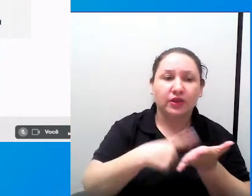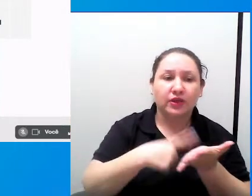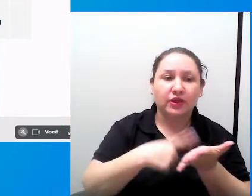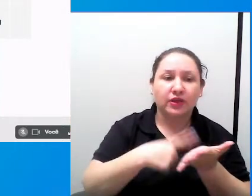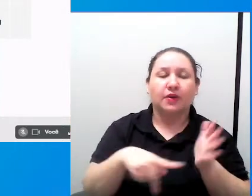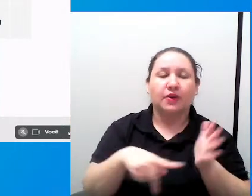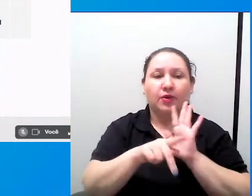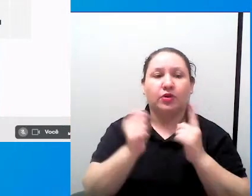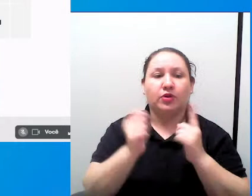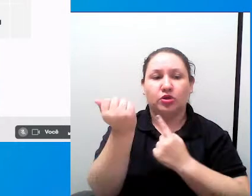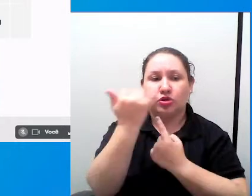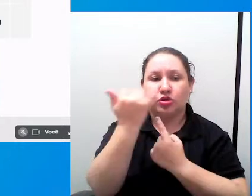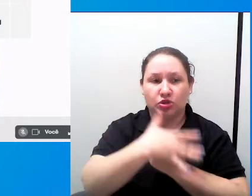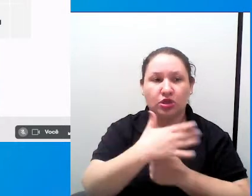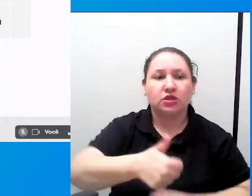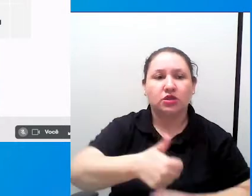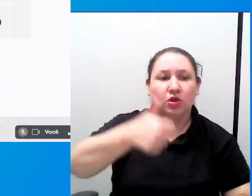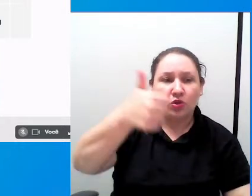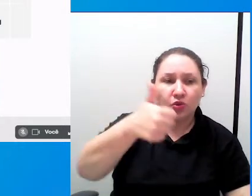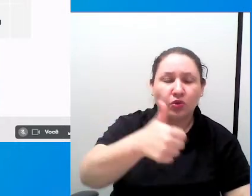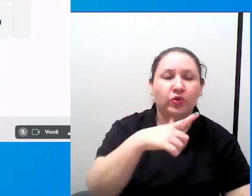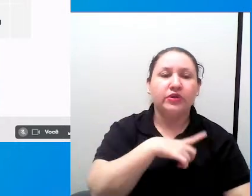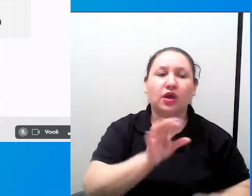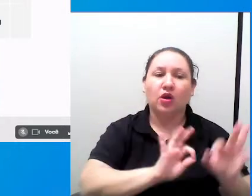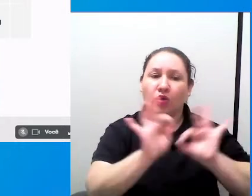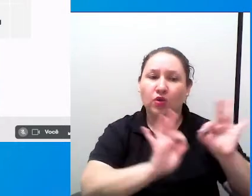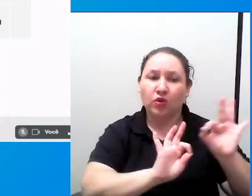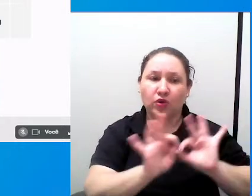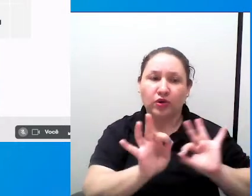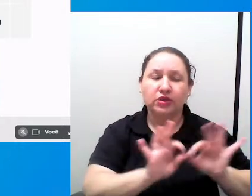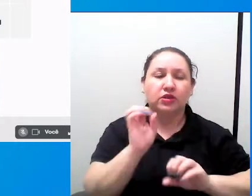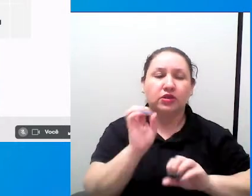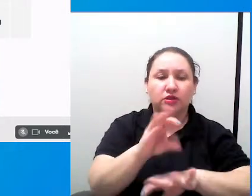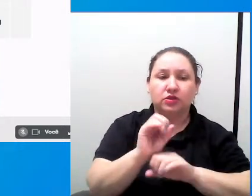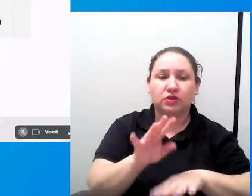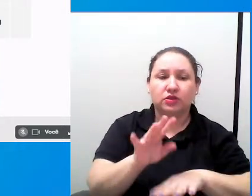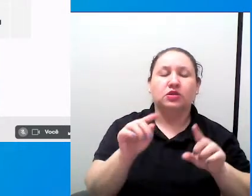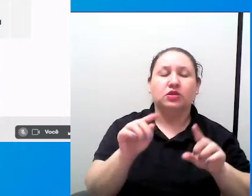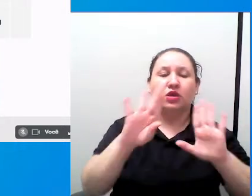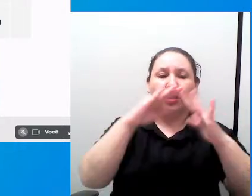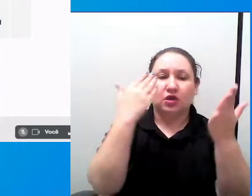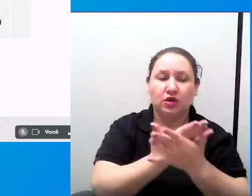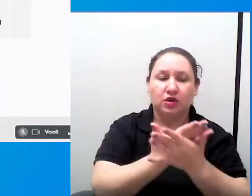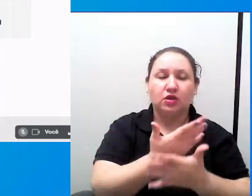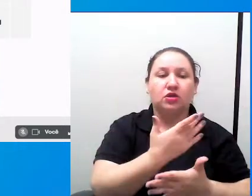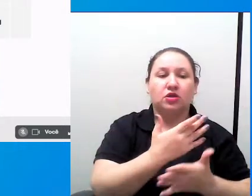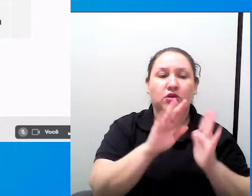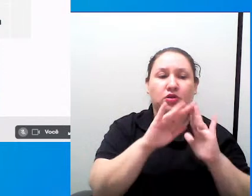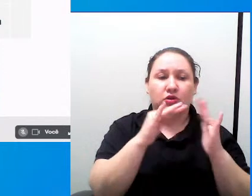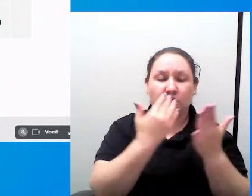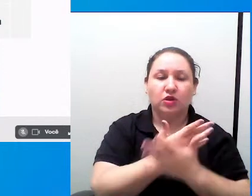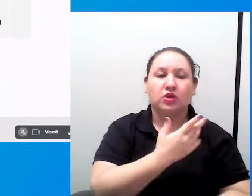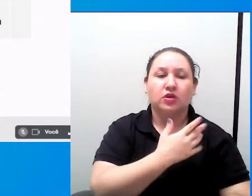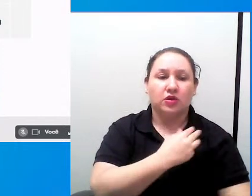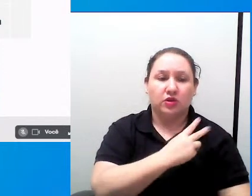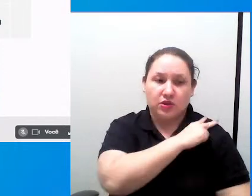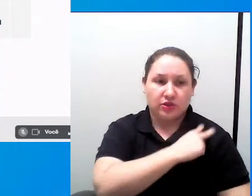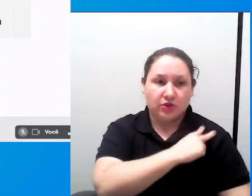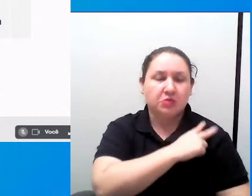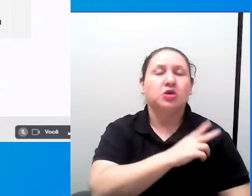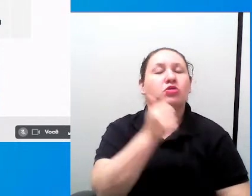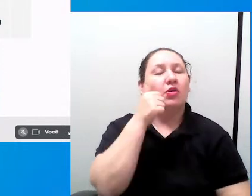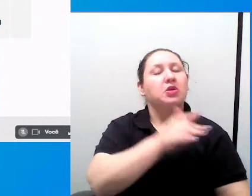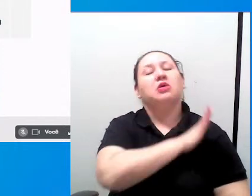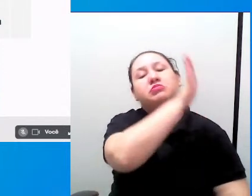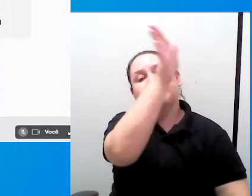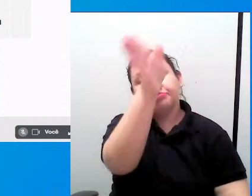um curso de introdução à programação para estudantes do ensino médio de escolas públicas de Iporá. Mariana foi lá e participou desse